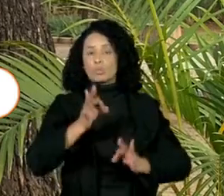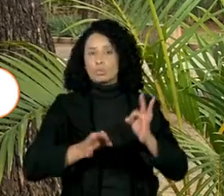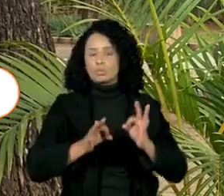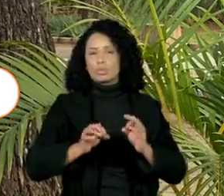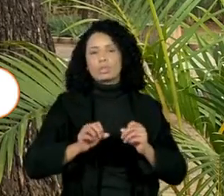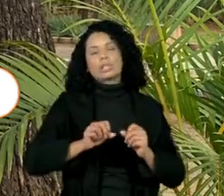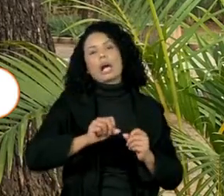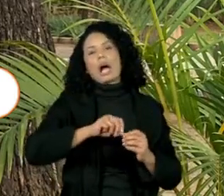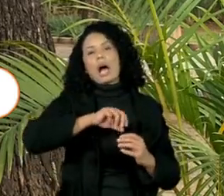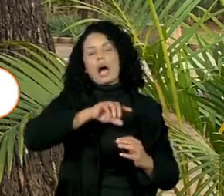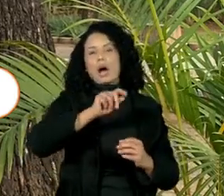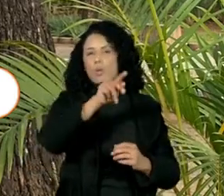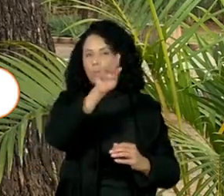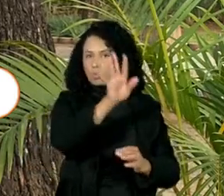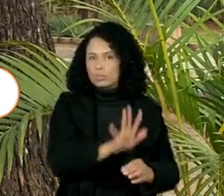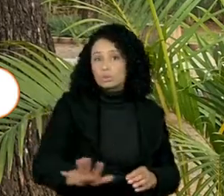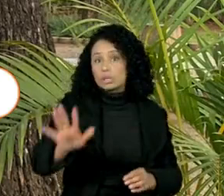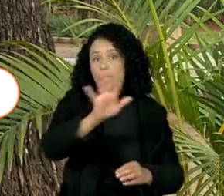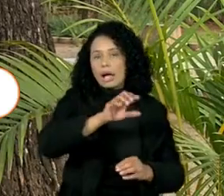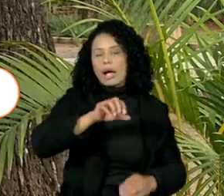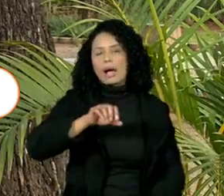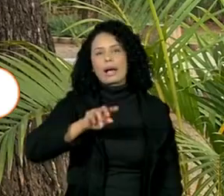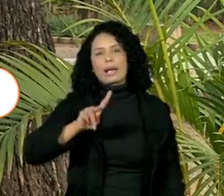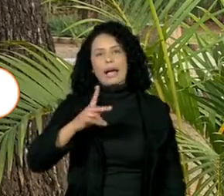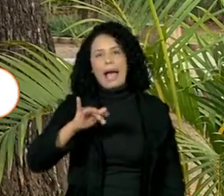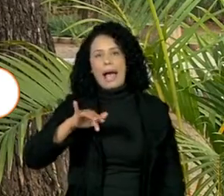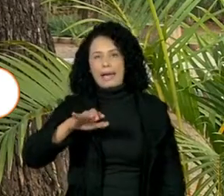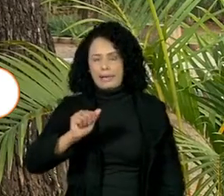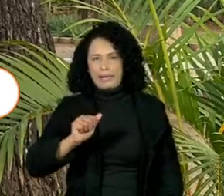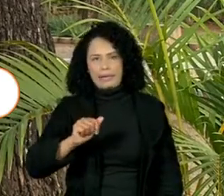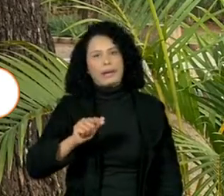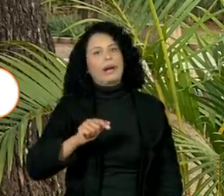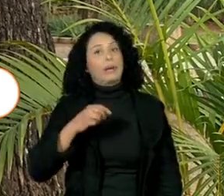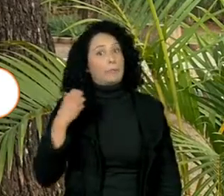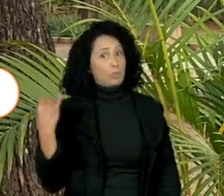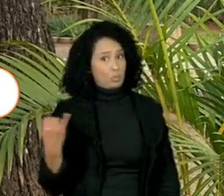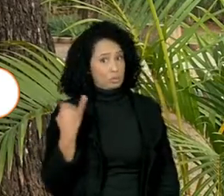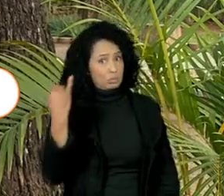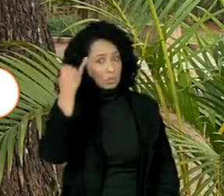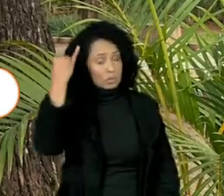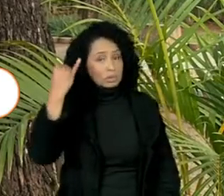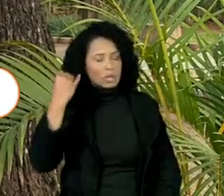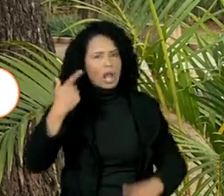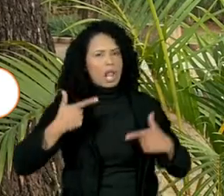essa manifestação hoje da Anistia tem um valor ali importante em relação à